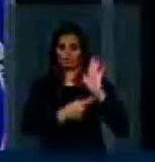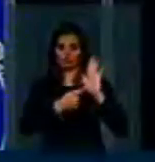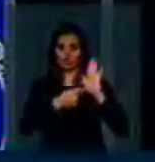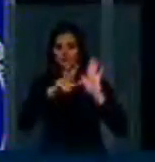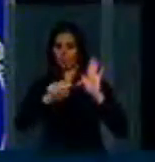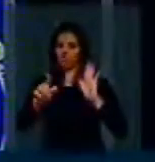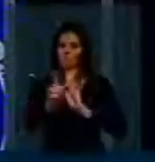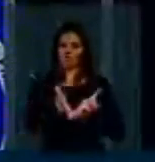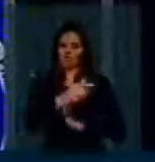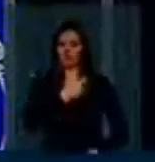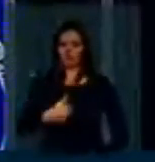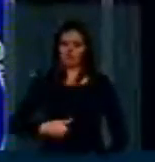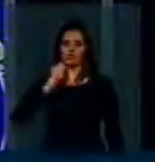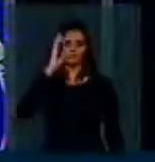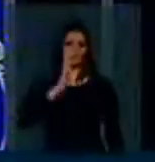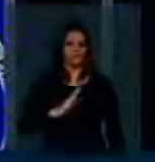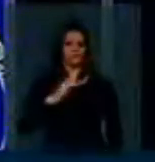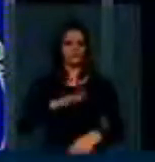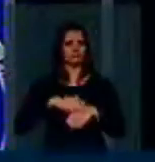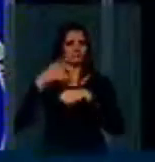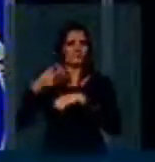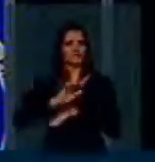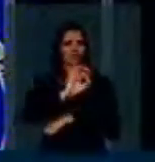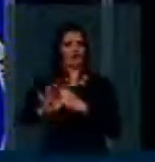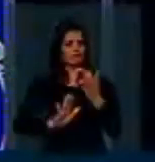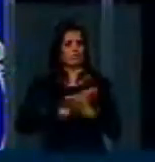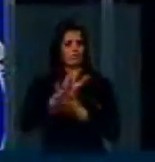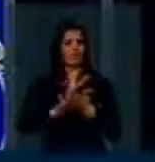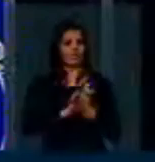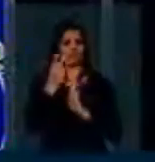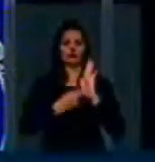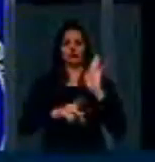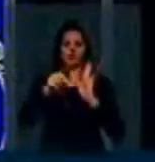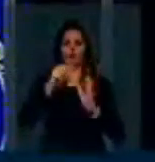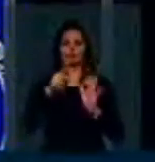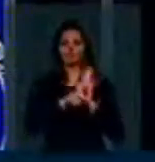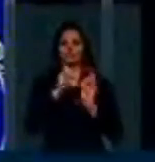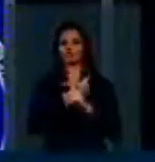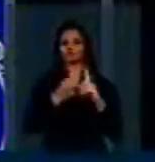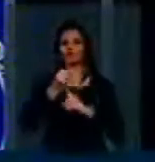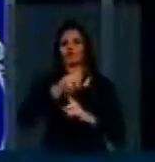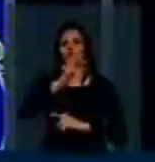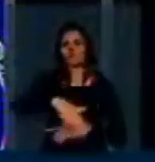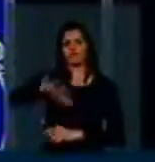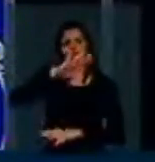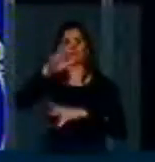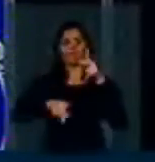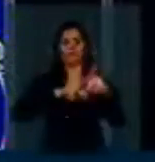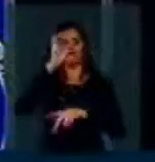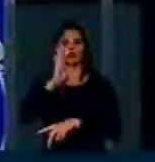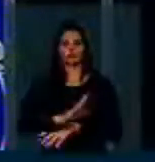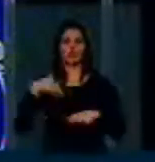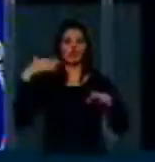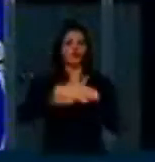um projeto do governo brasileiro. Esse projeto é um projeto da sociedade brasileira. É um projeto construído com ampla